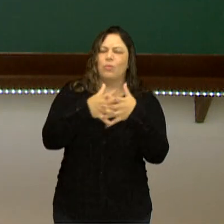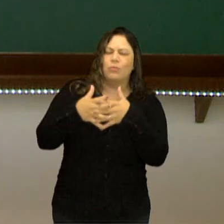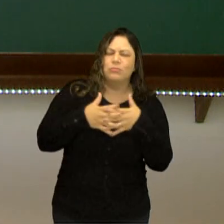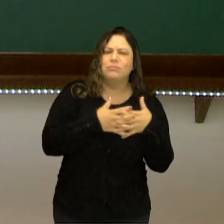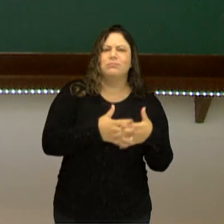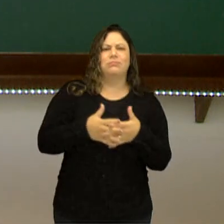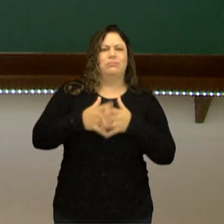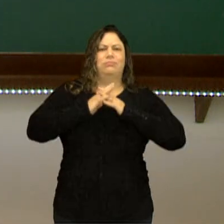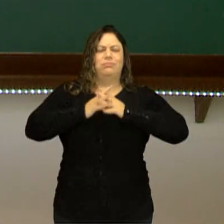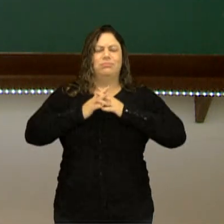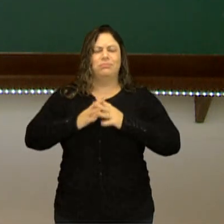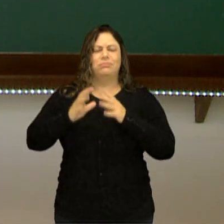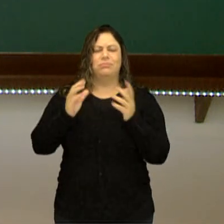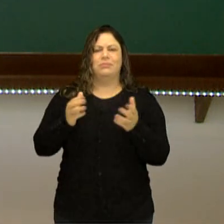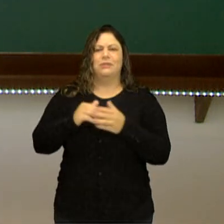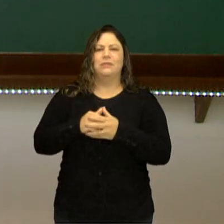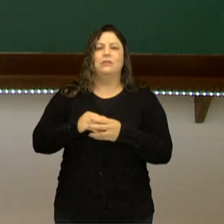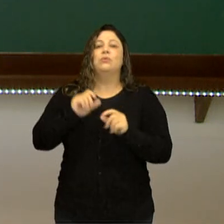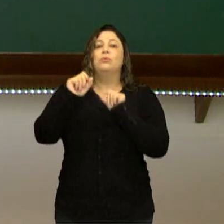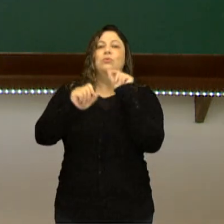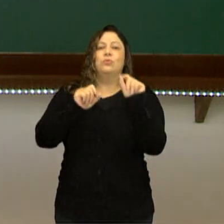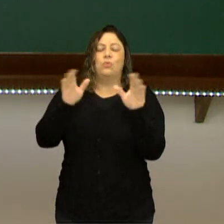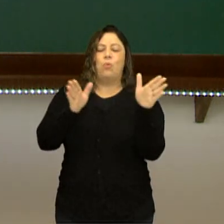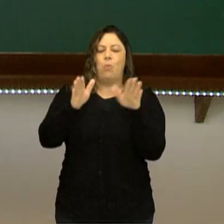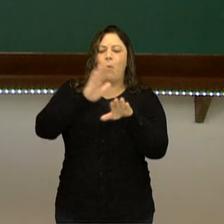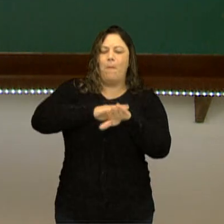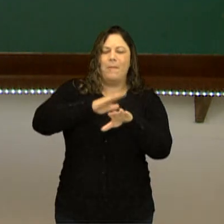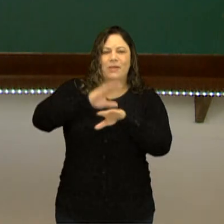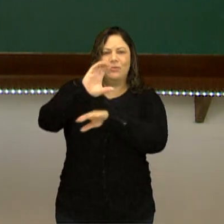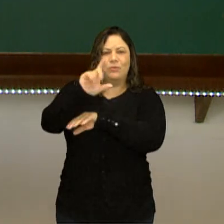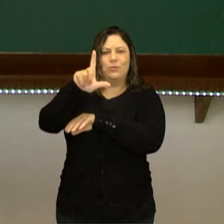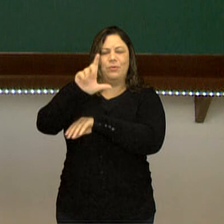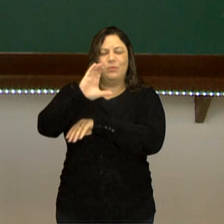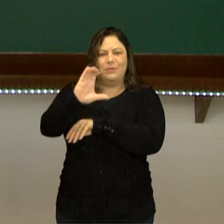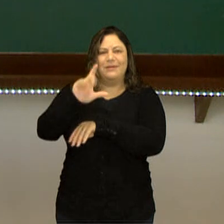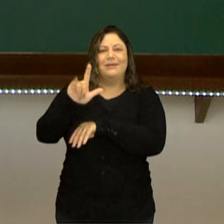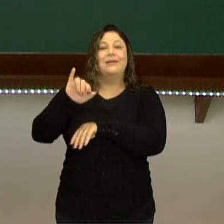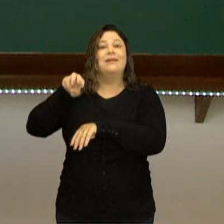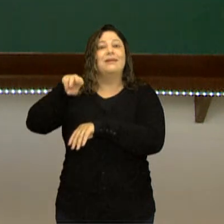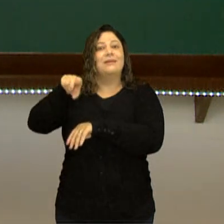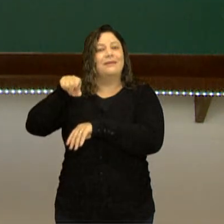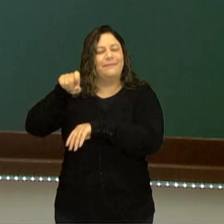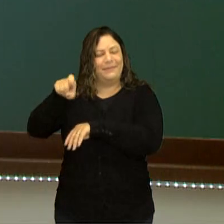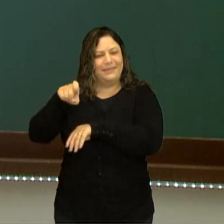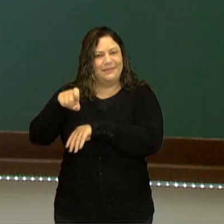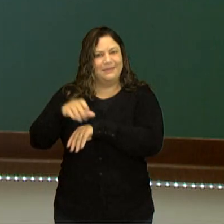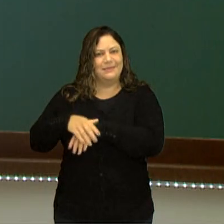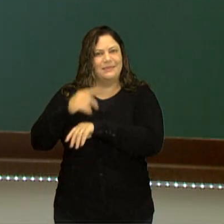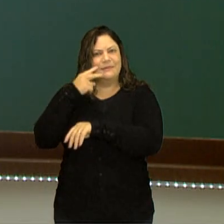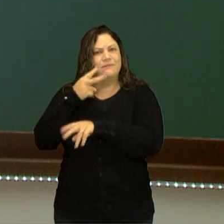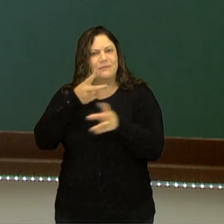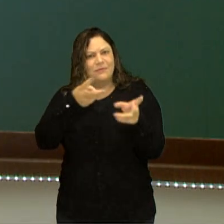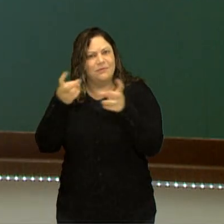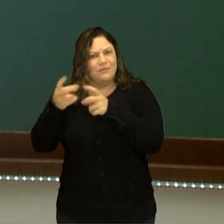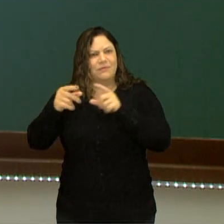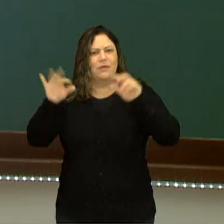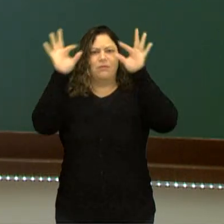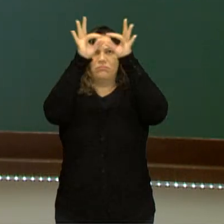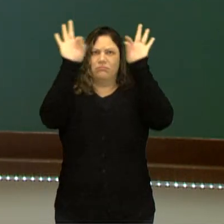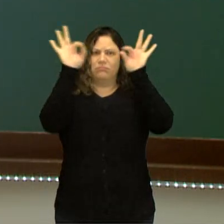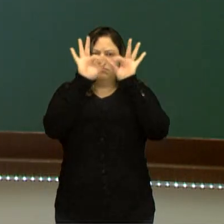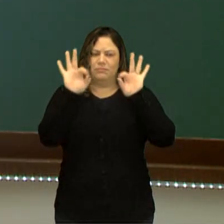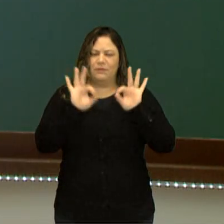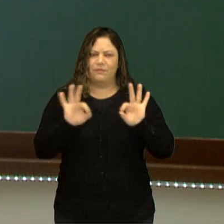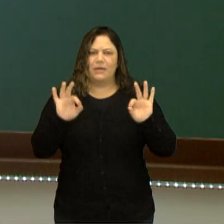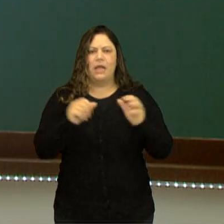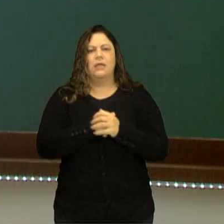complicação, o clímax e o desfecho? Vejamos. Aqui você pode responder com frases, trechos